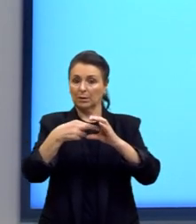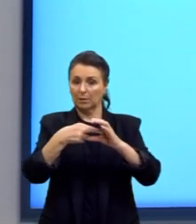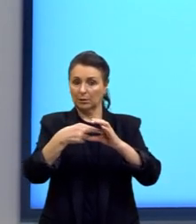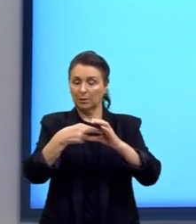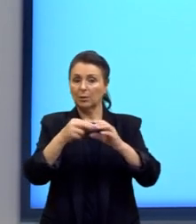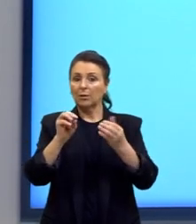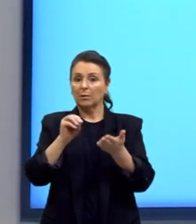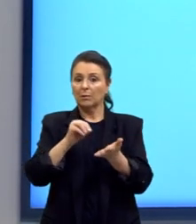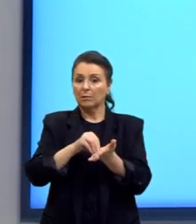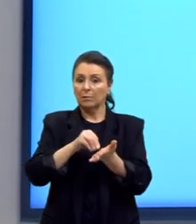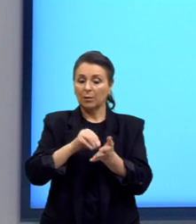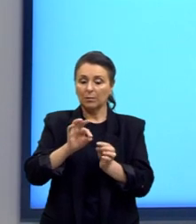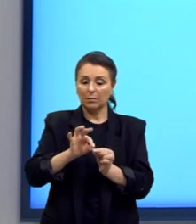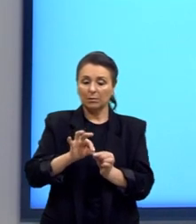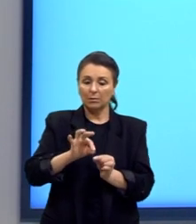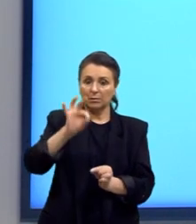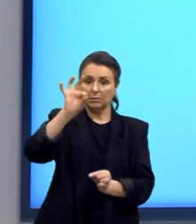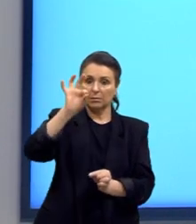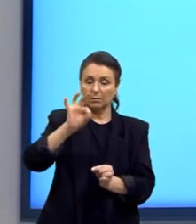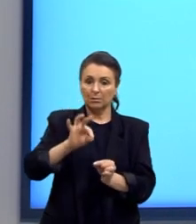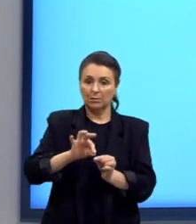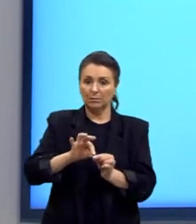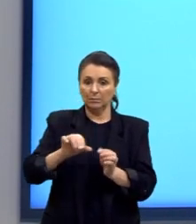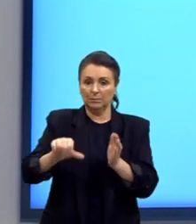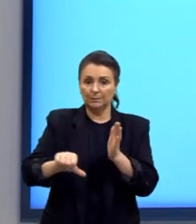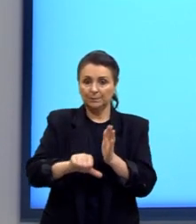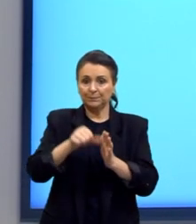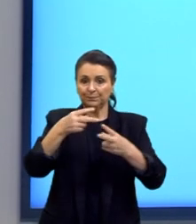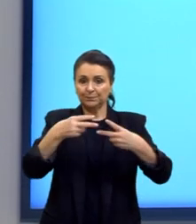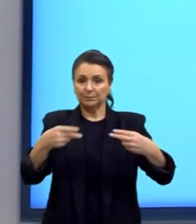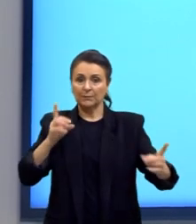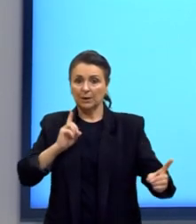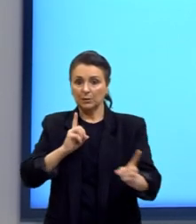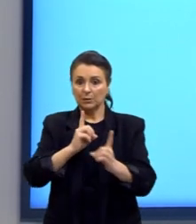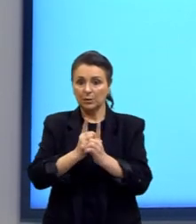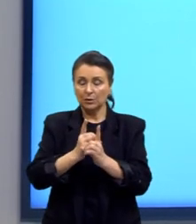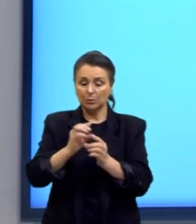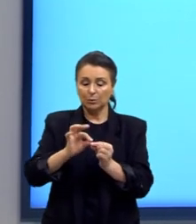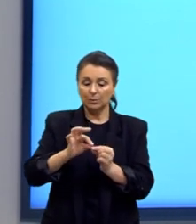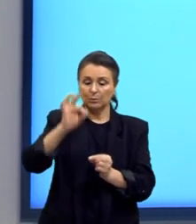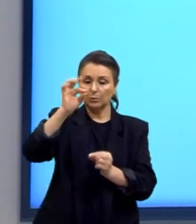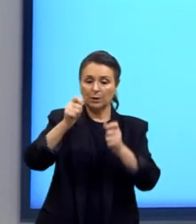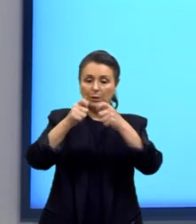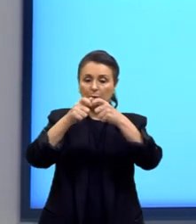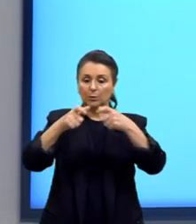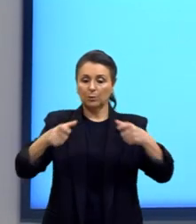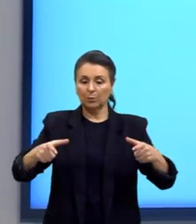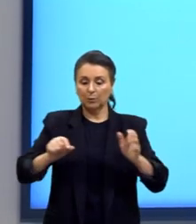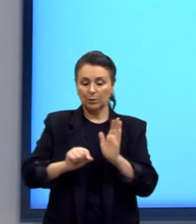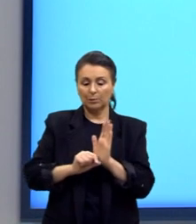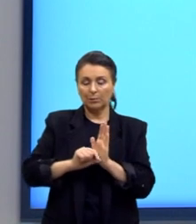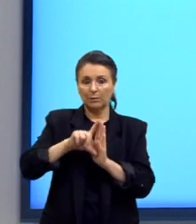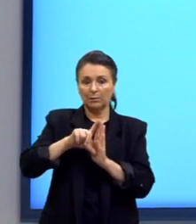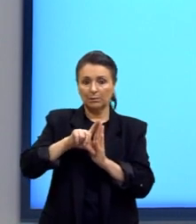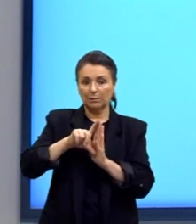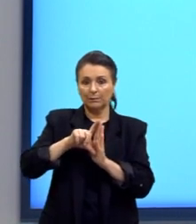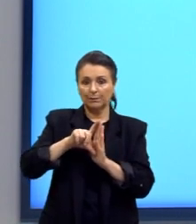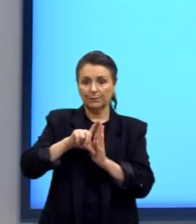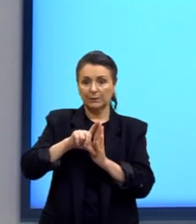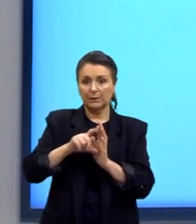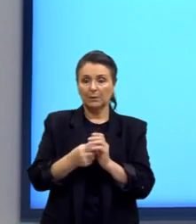mas nos falta altura então primeiro passo nós vamos descobrir a altura do Cone maior tá